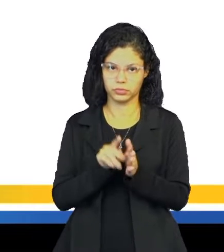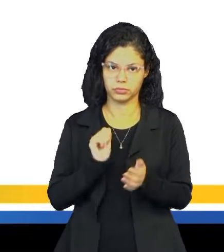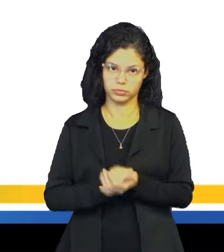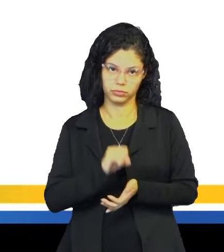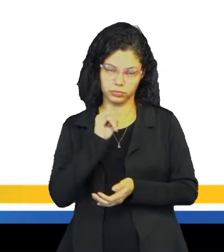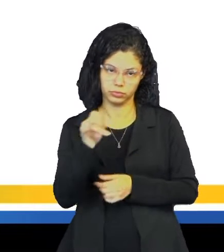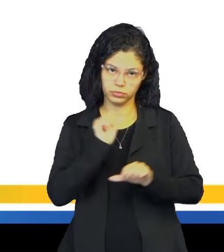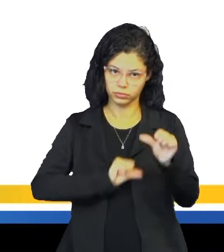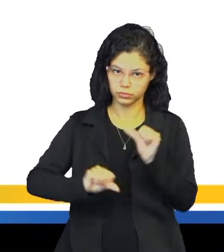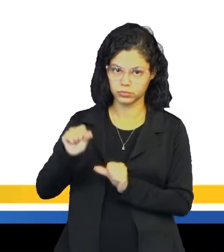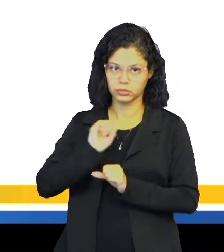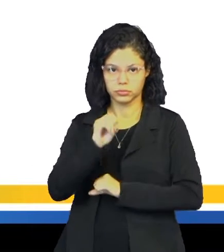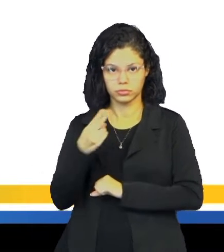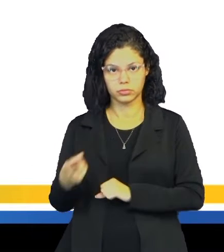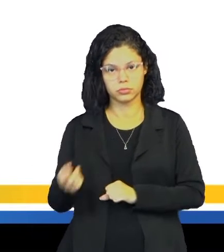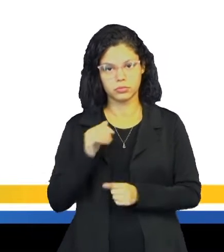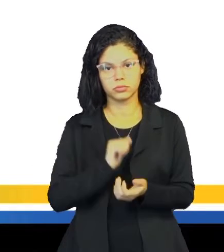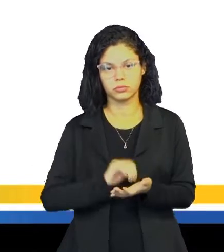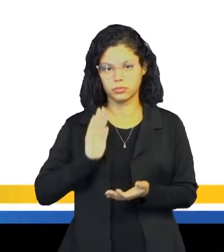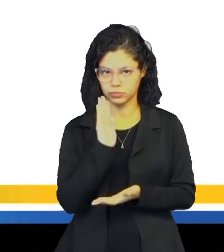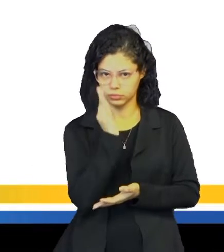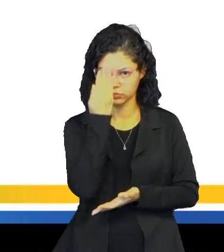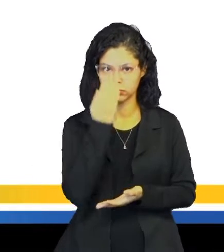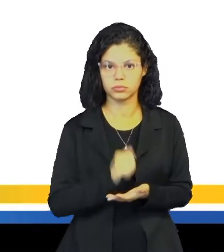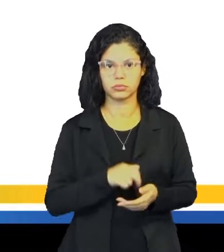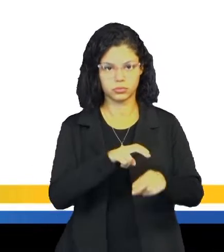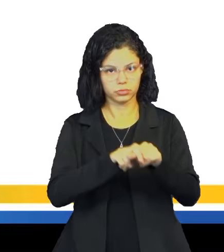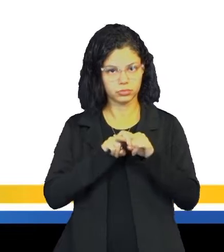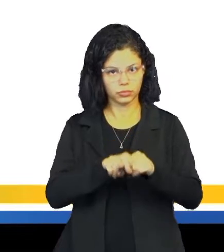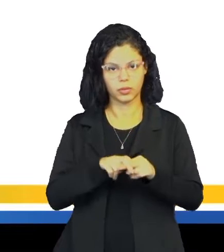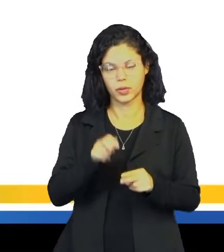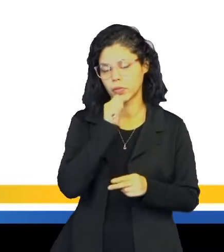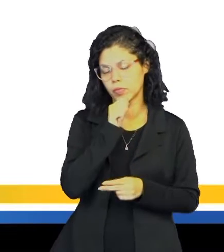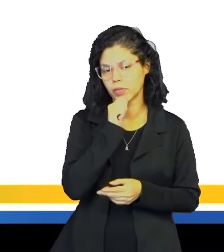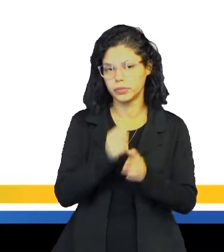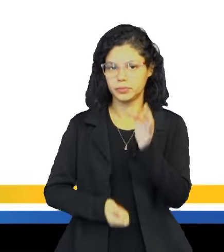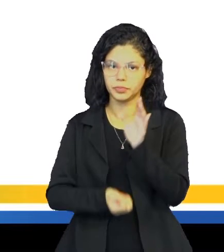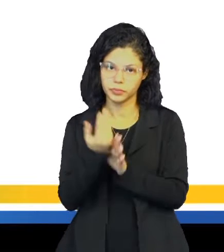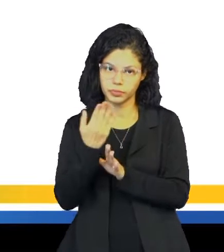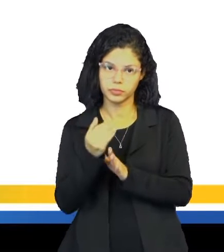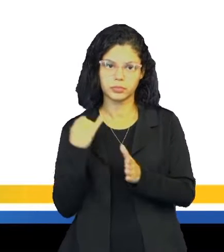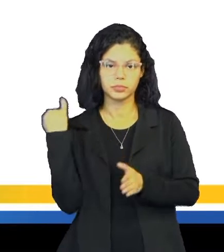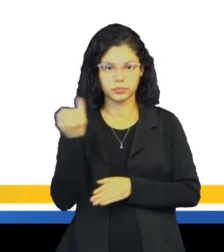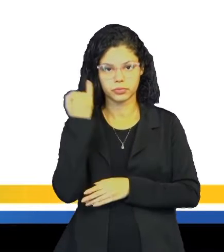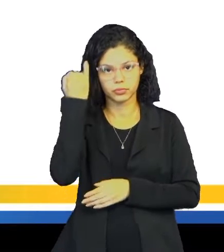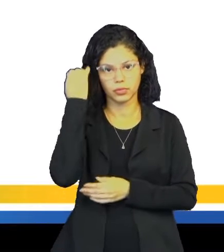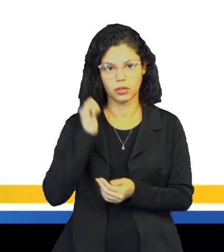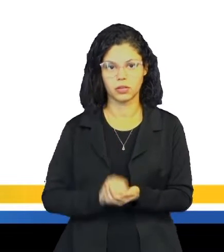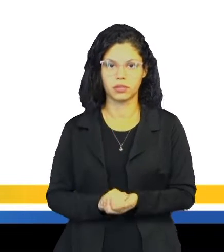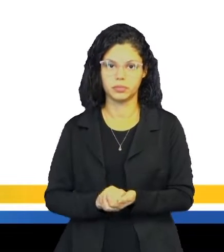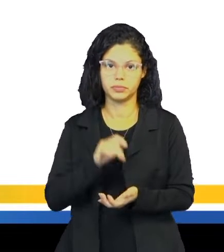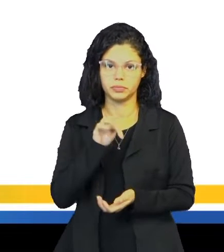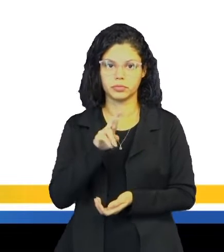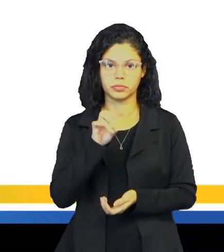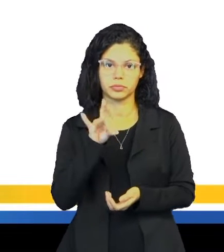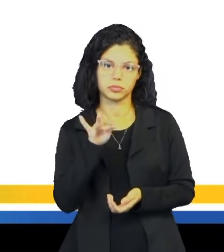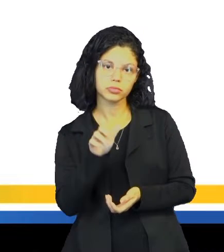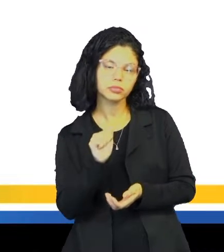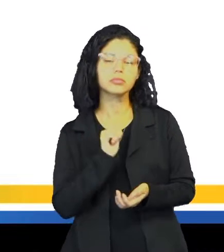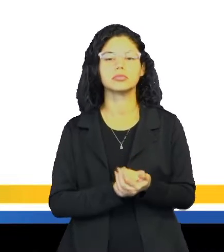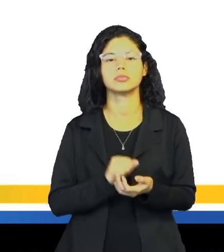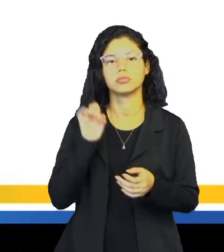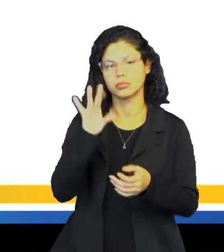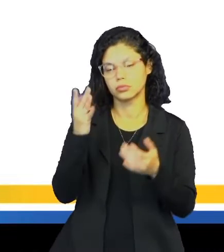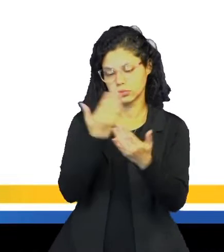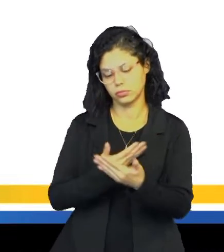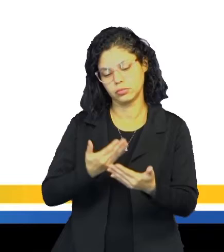se não foi modificada ou falsificada. Por isso existe uma ciência especial, a heurística, só para cuidar